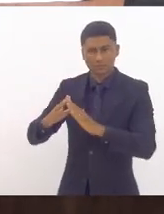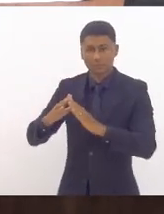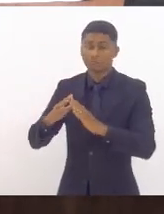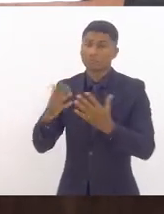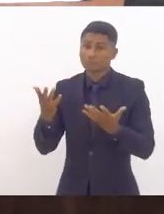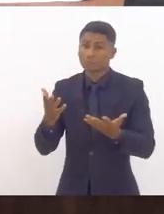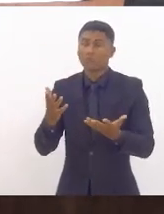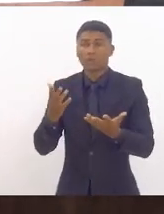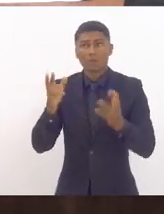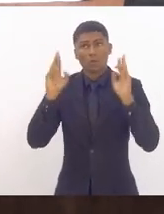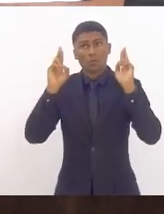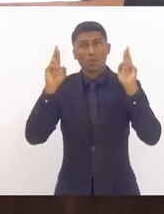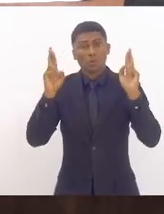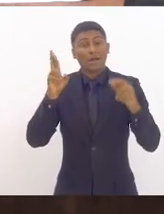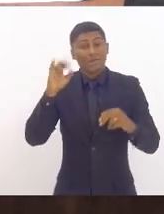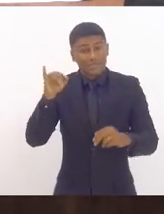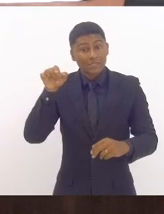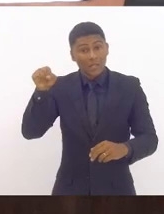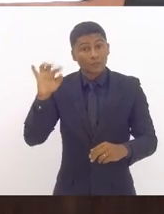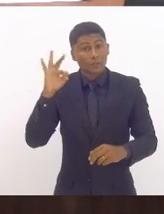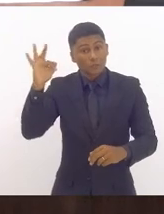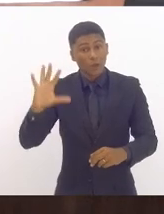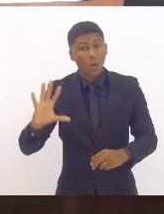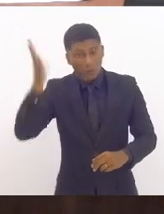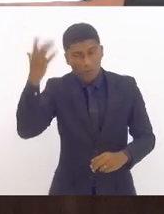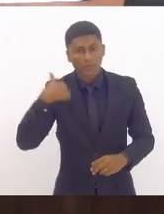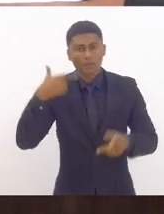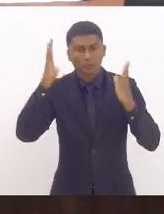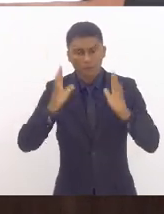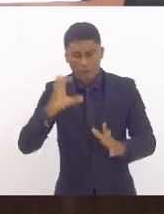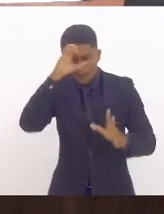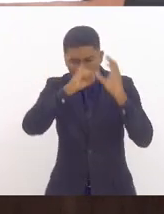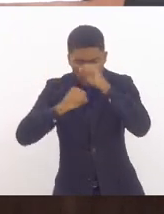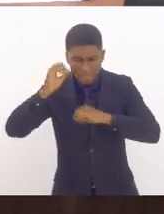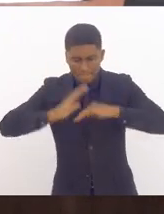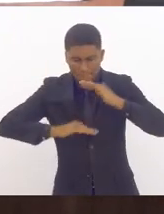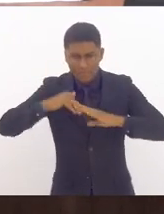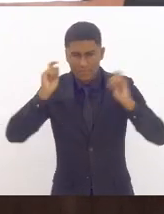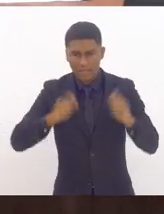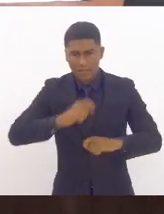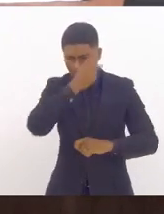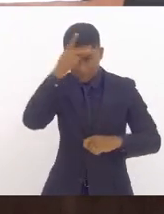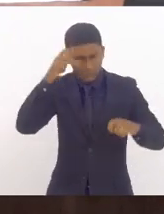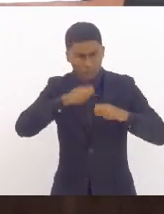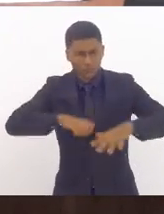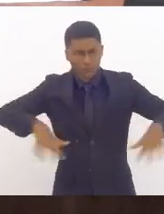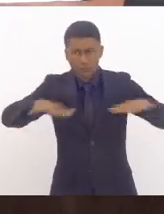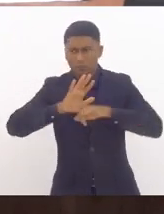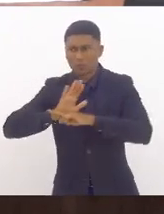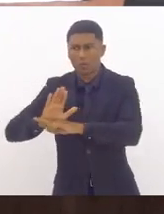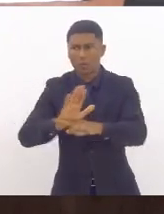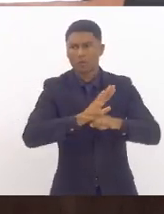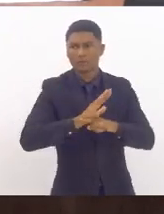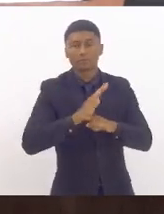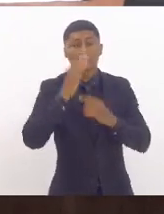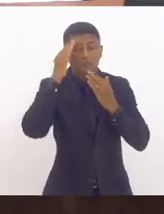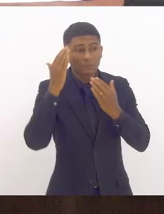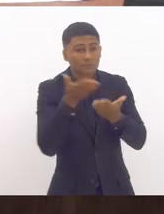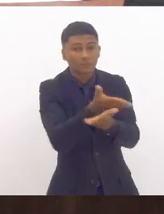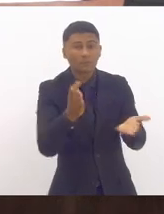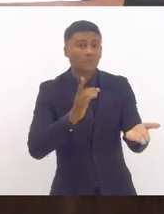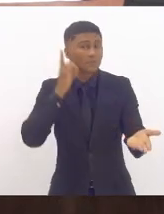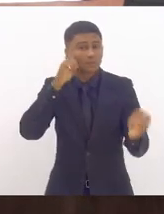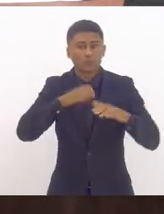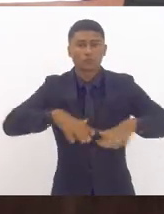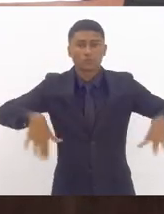não acontecerá, mas se um novo evento acontecer, eu estou preparado para ajudar as pessoas. Então, obrigado aos meus colegas deputados e